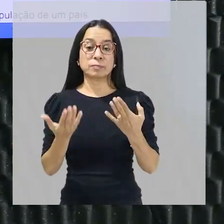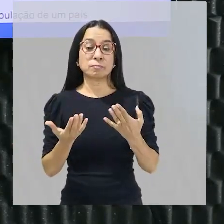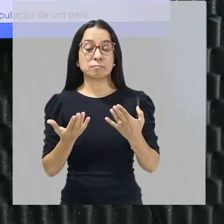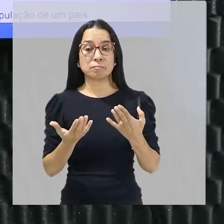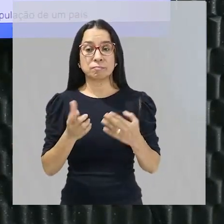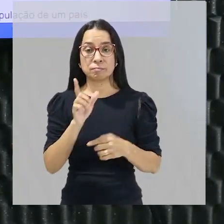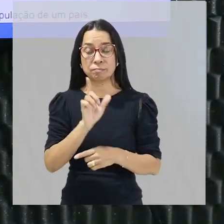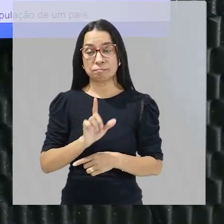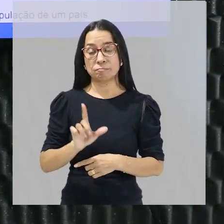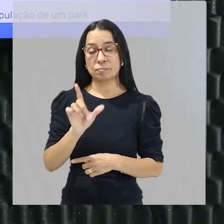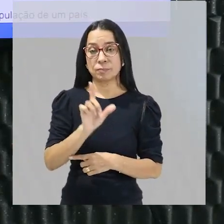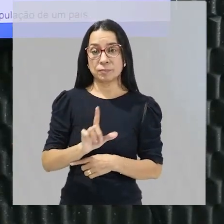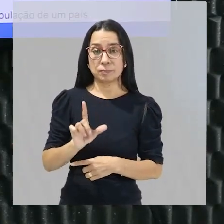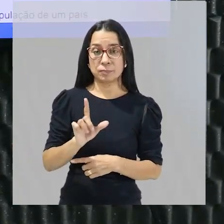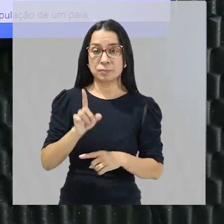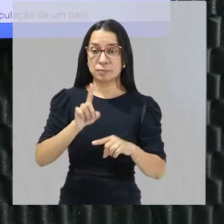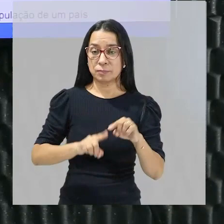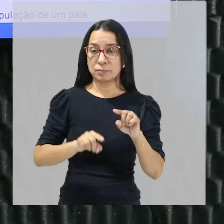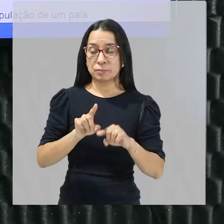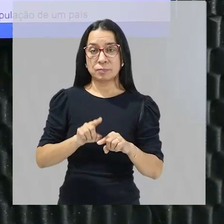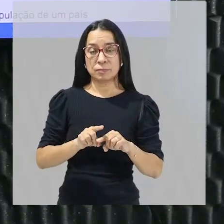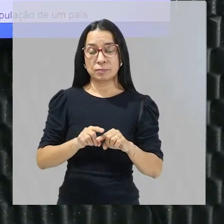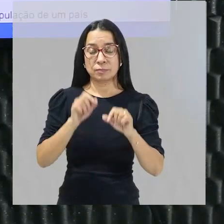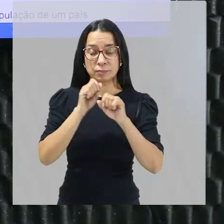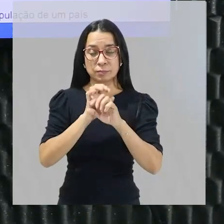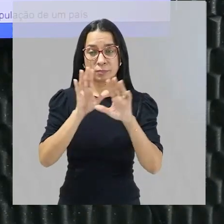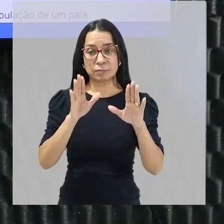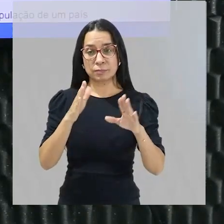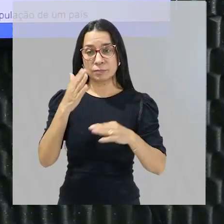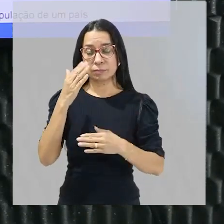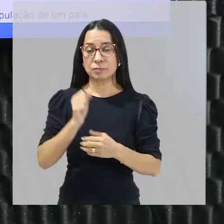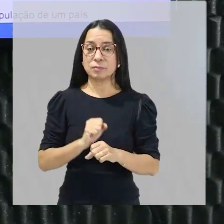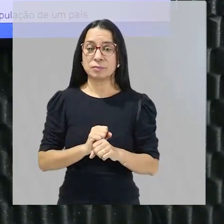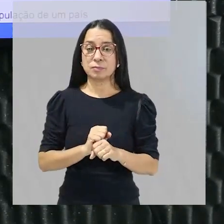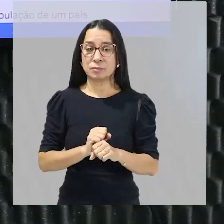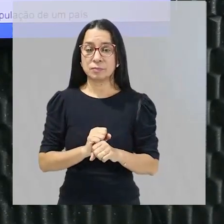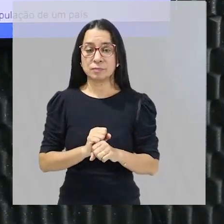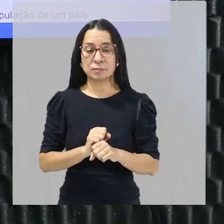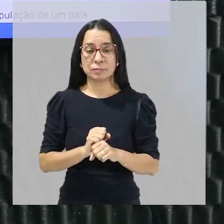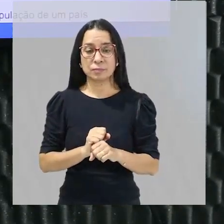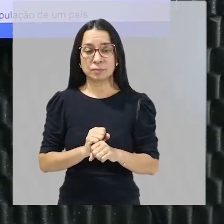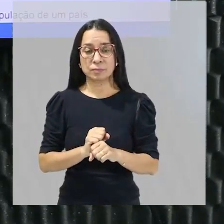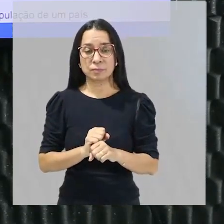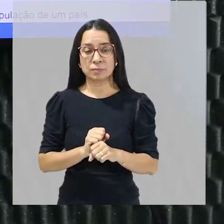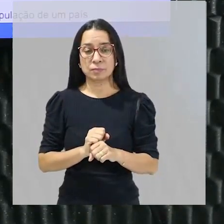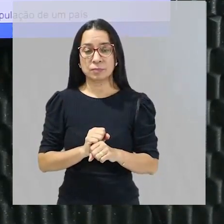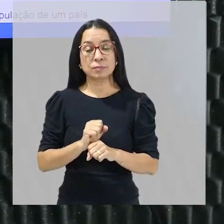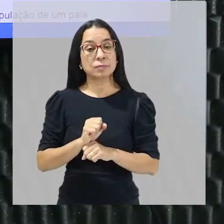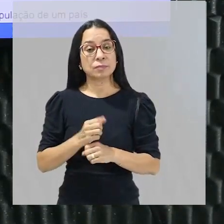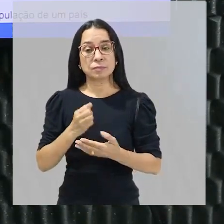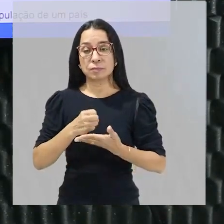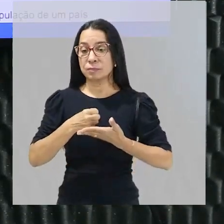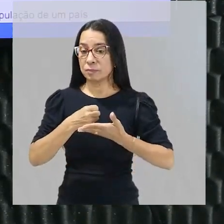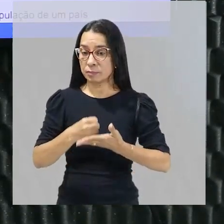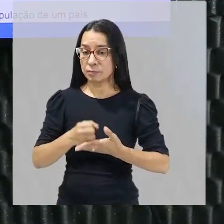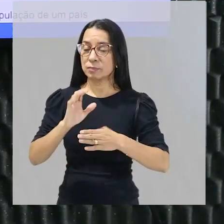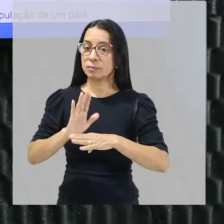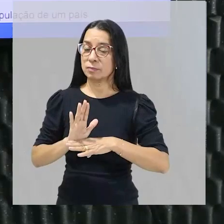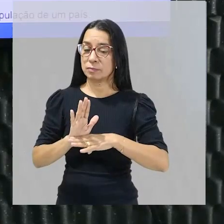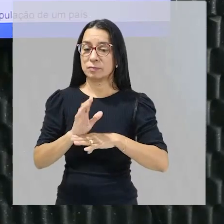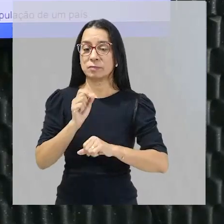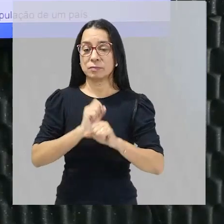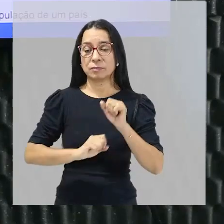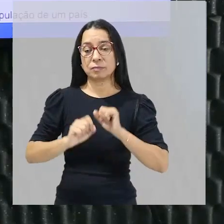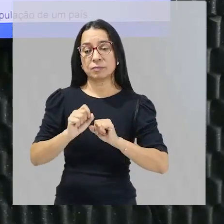Essa mercadoria, obviamente, para atender uma lógica de compra e venda, oferecimento de cultura para transformar